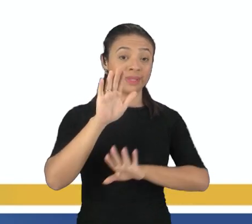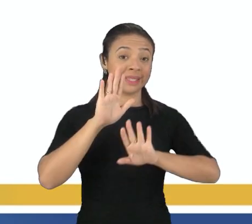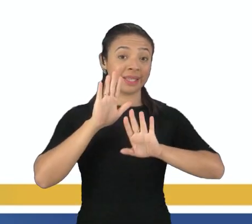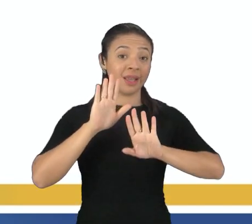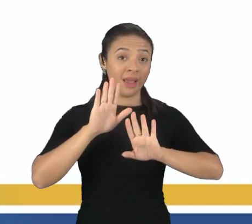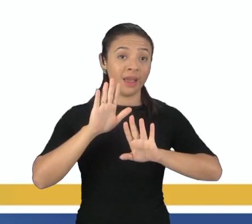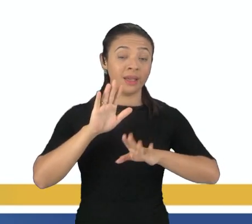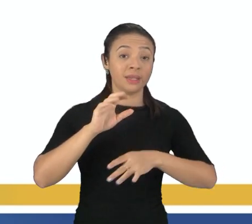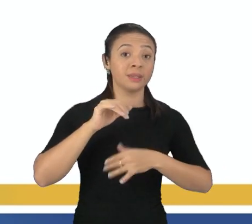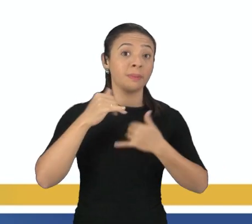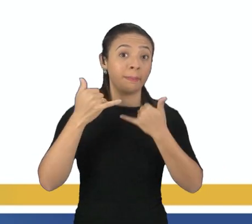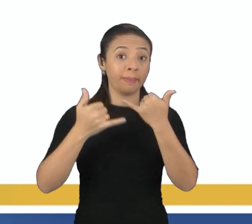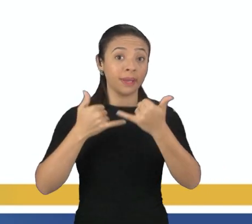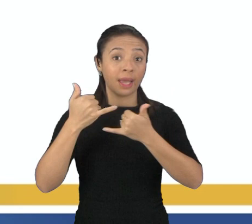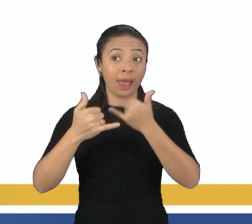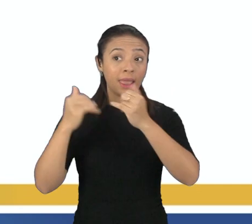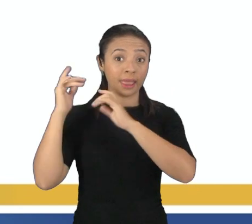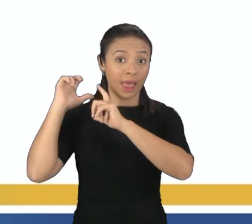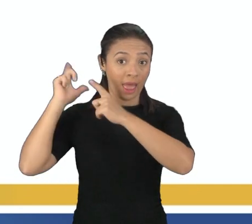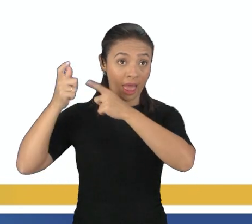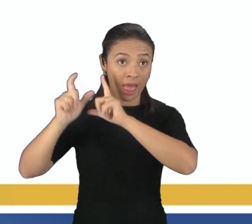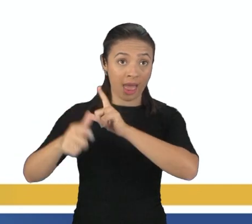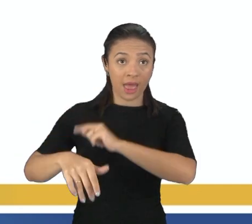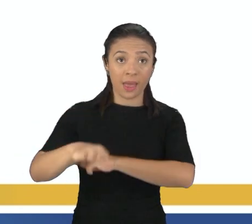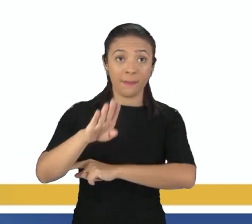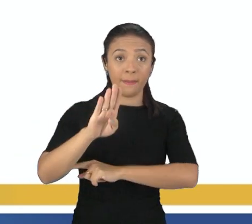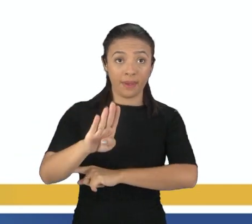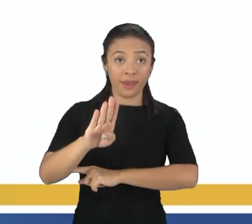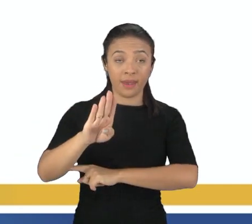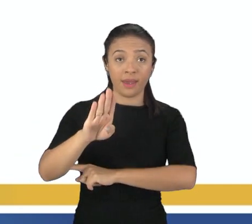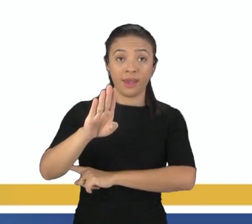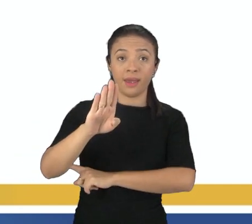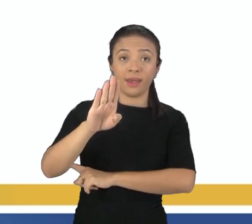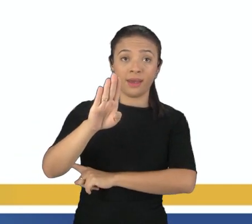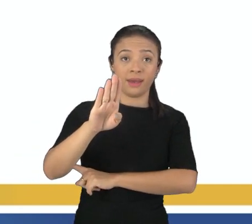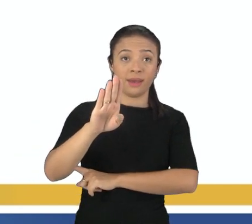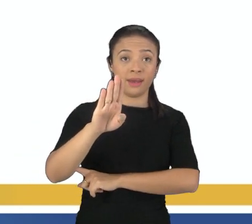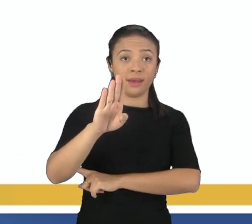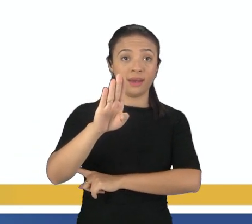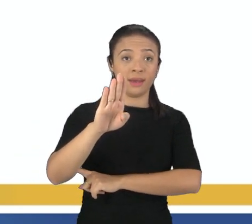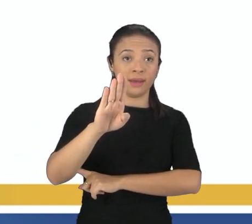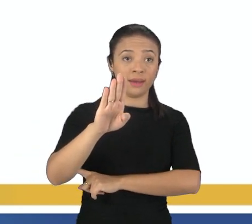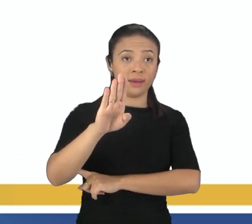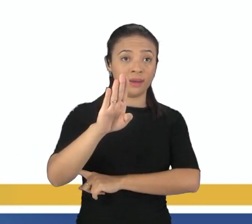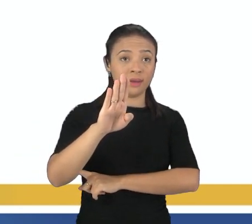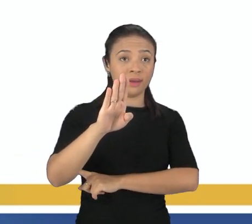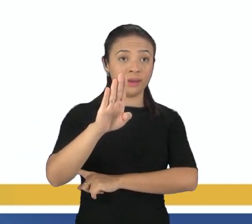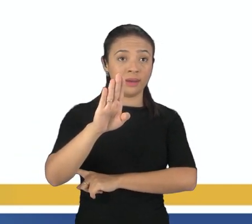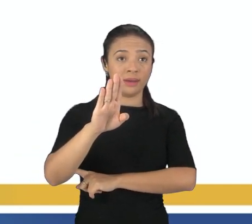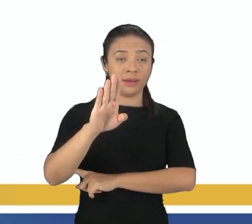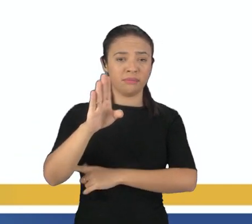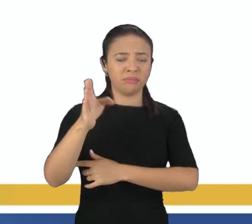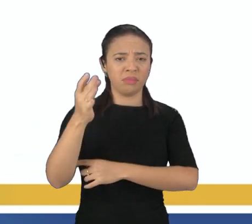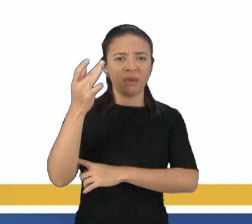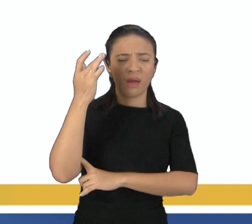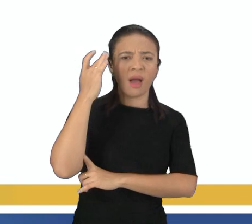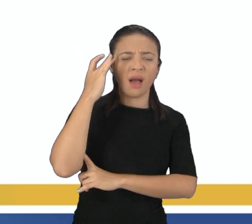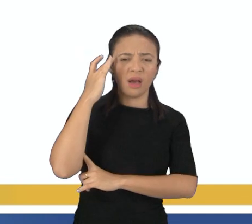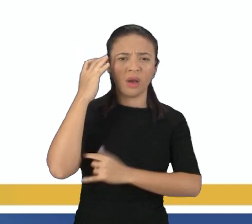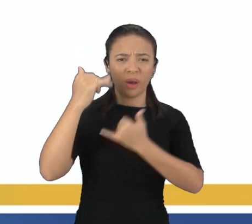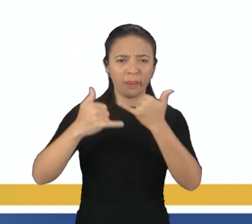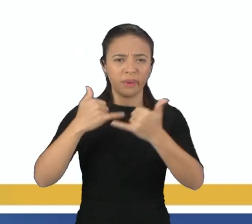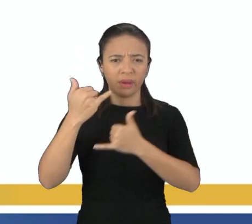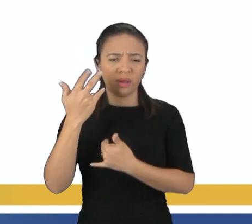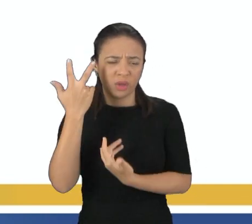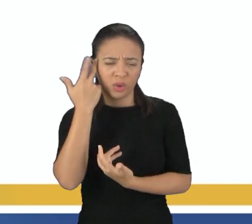sim é uma brincadeira tradicional. B, natação, atletismo, tênis e basquetebol. Será que é uma brincadeira